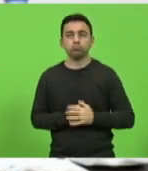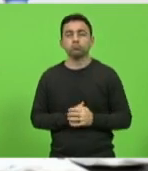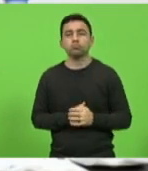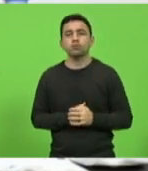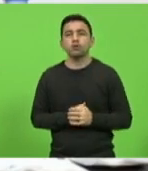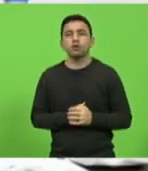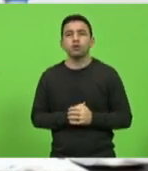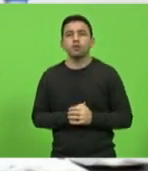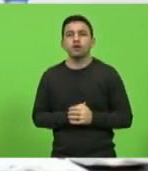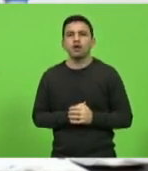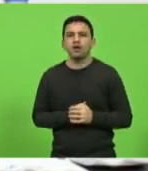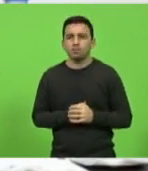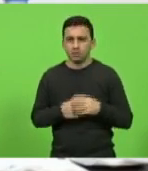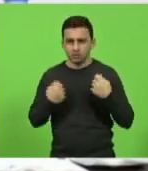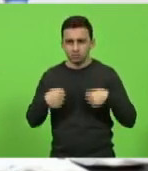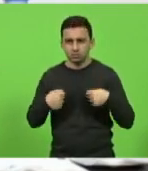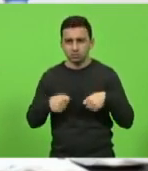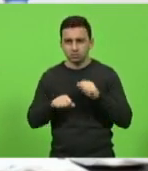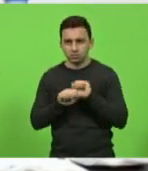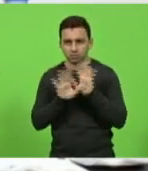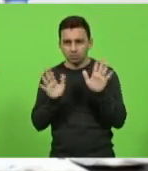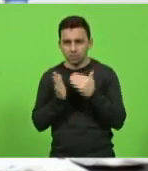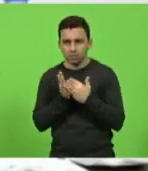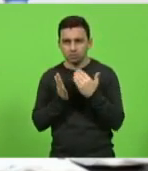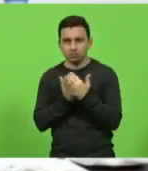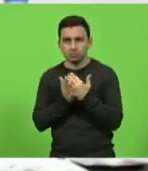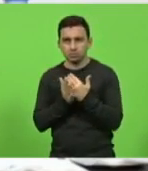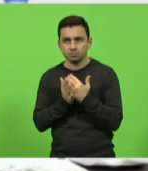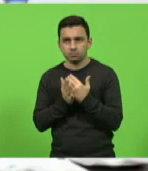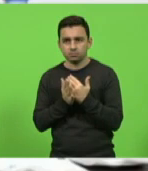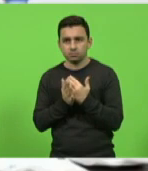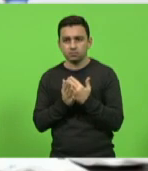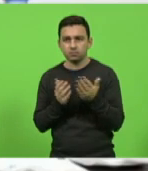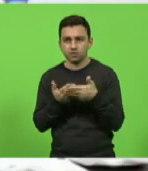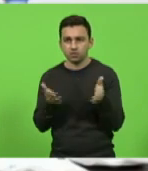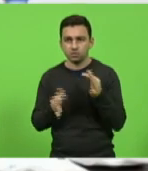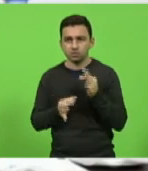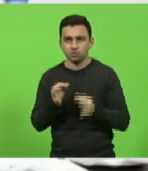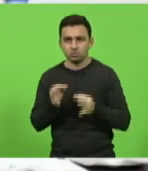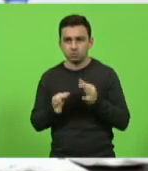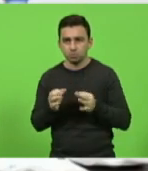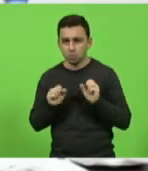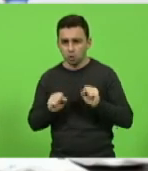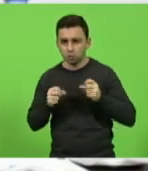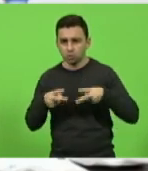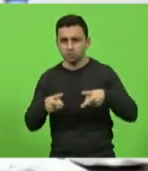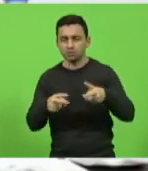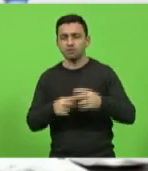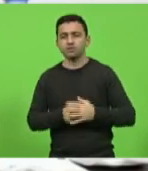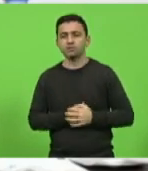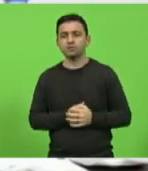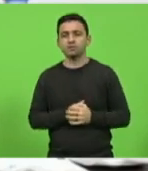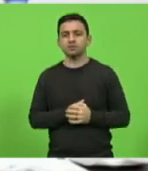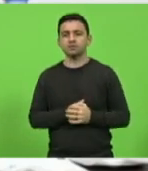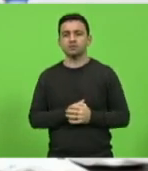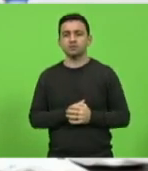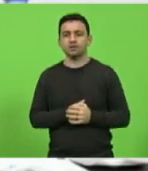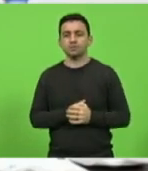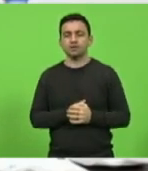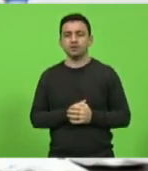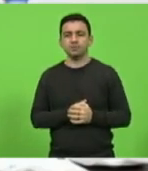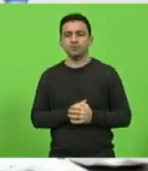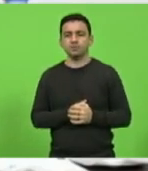algum esclarecimento adicional dos seus jogadores ou podemos prosseguir ao todo de